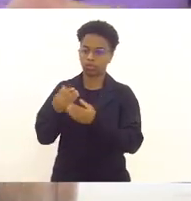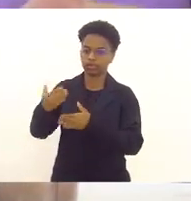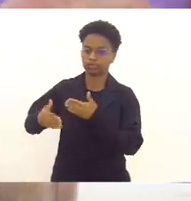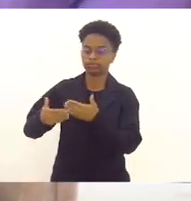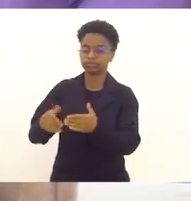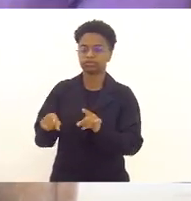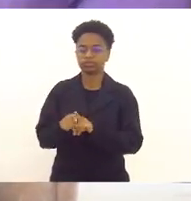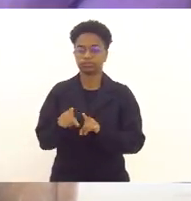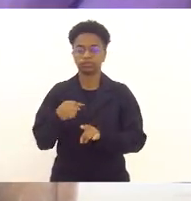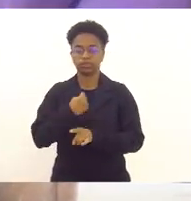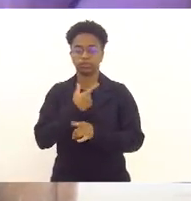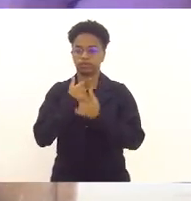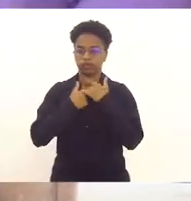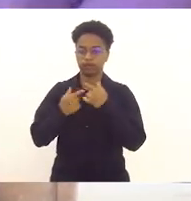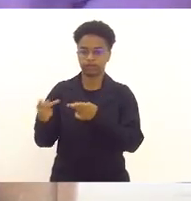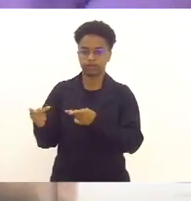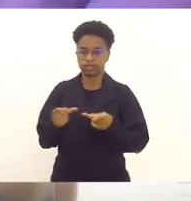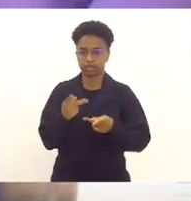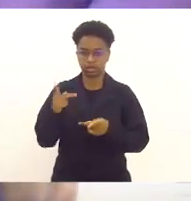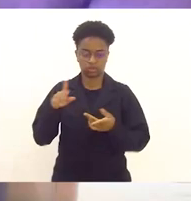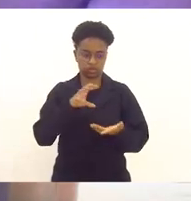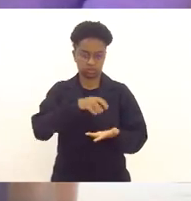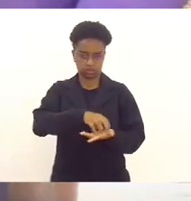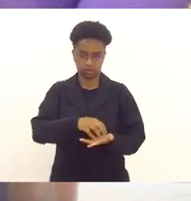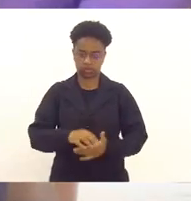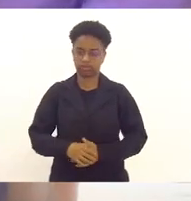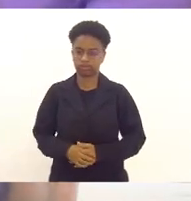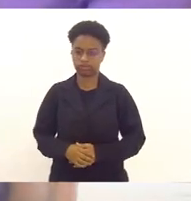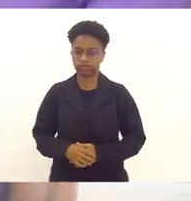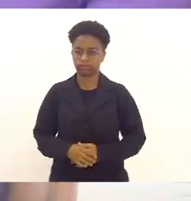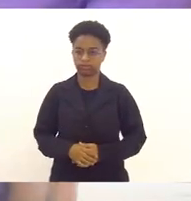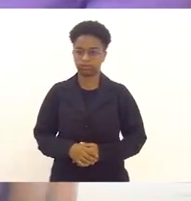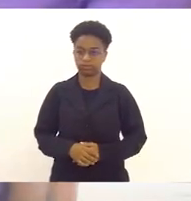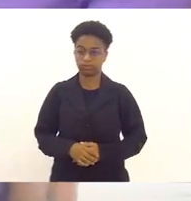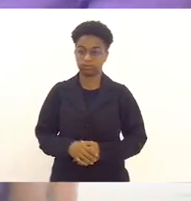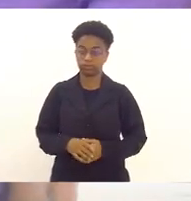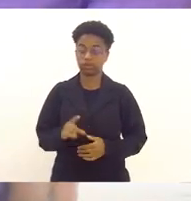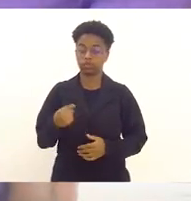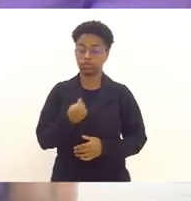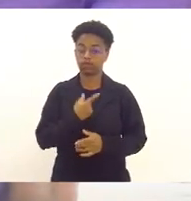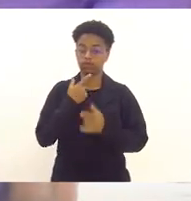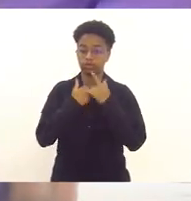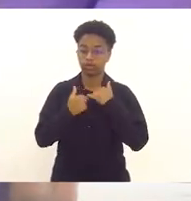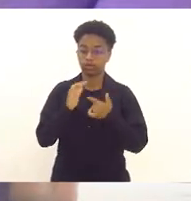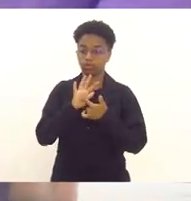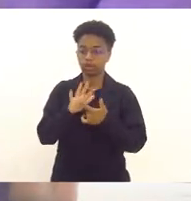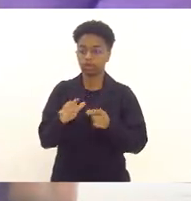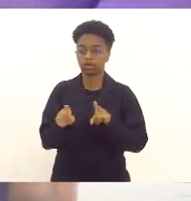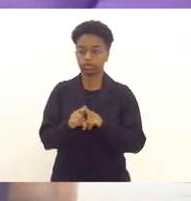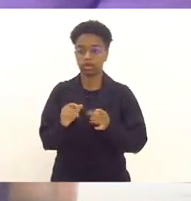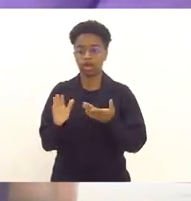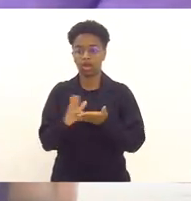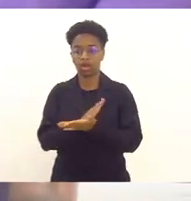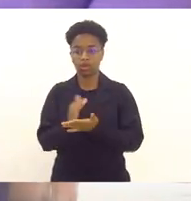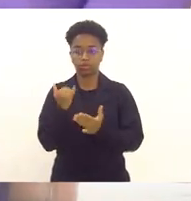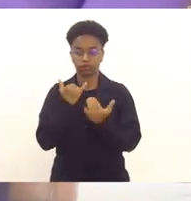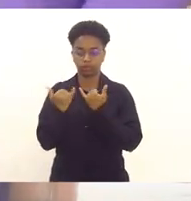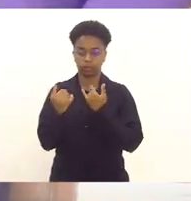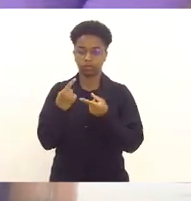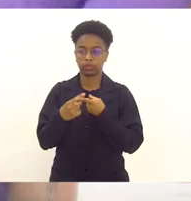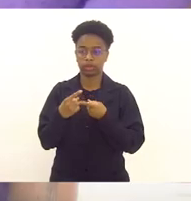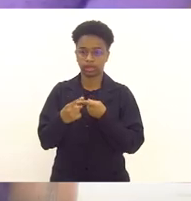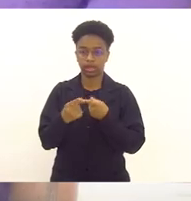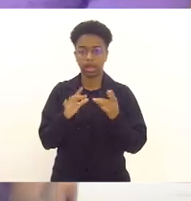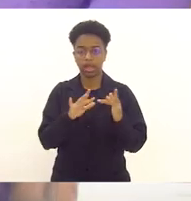a gente Gostaria de visitar o seu equipamento dito isso a gente queria apresentar alguns números também né Gabriela porque a rede